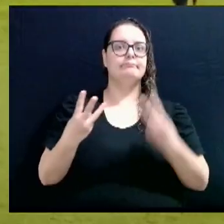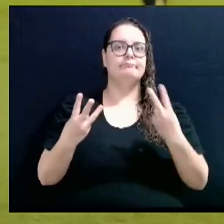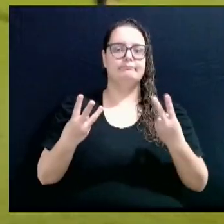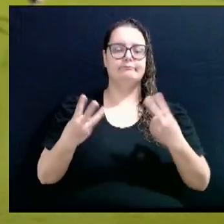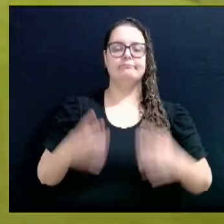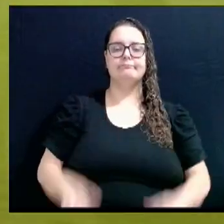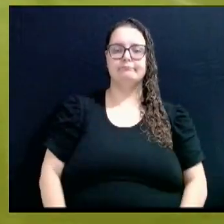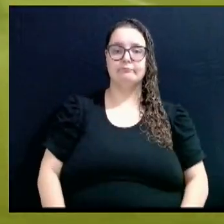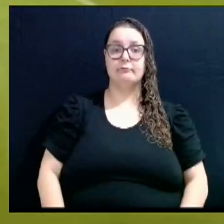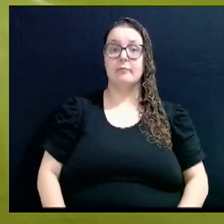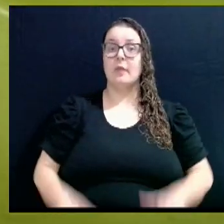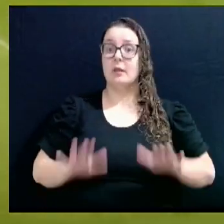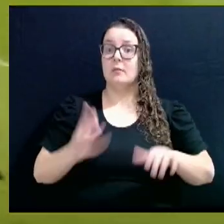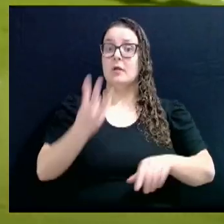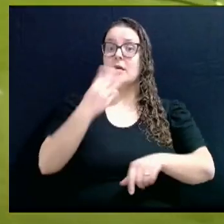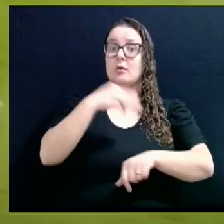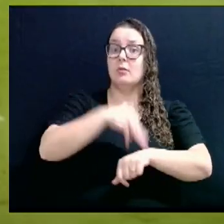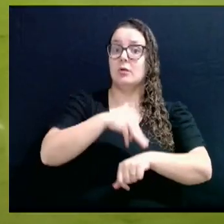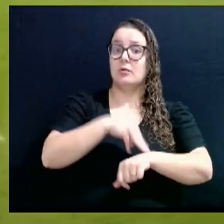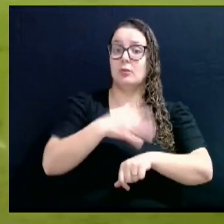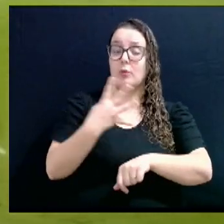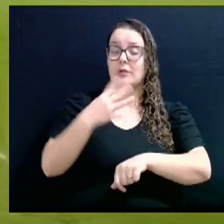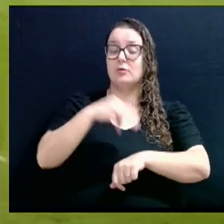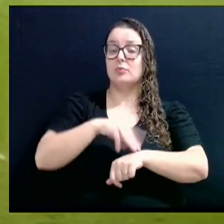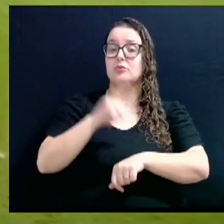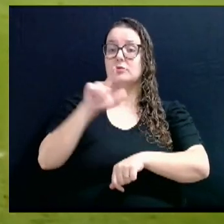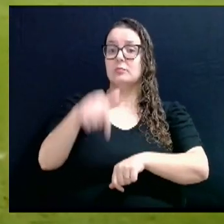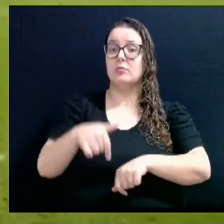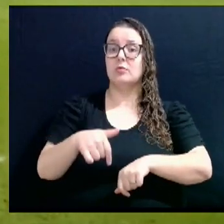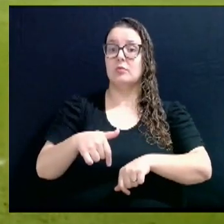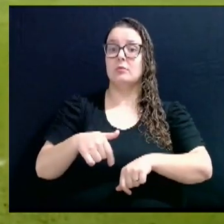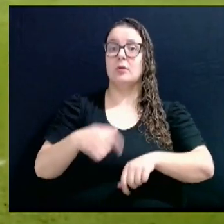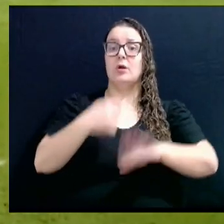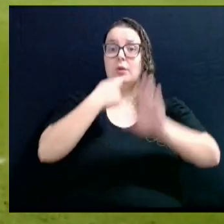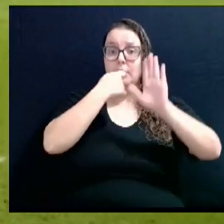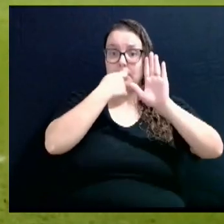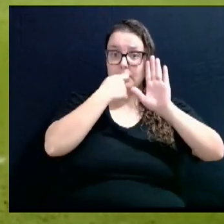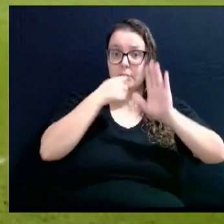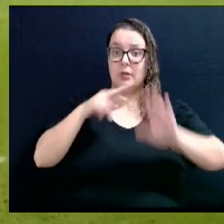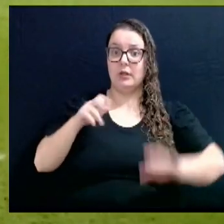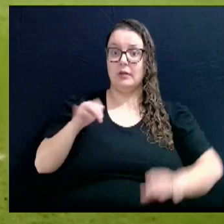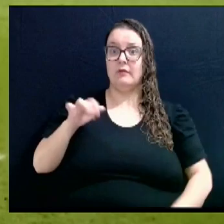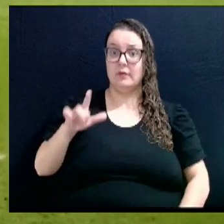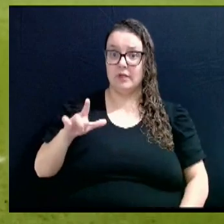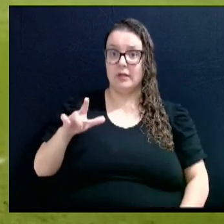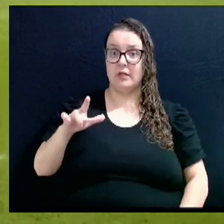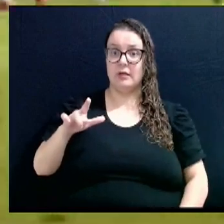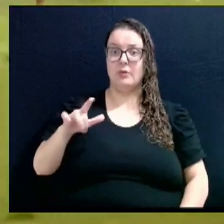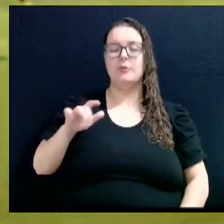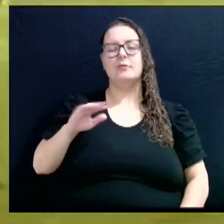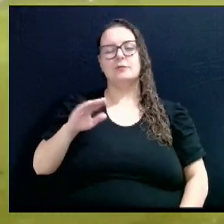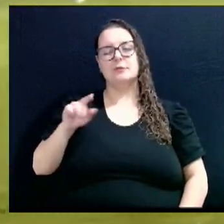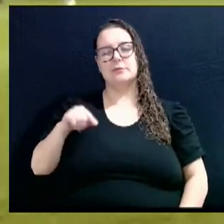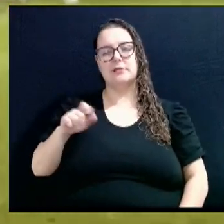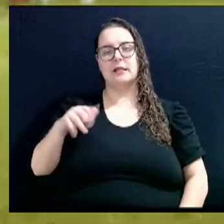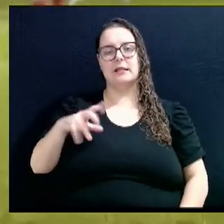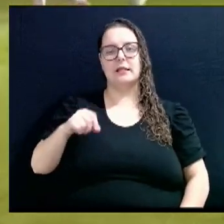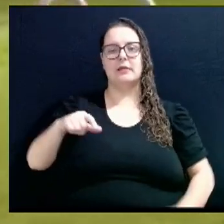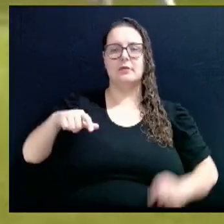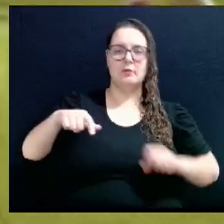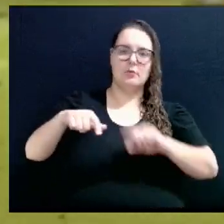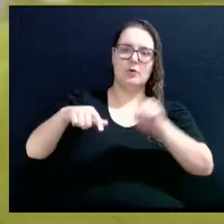que 4 minutos depois, em cobrança de falta, Rafael, o zagueirão, desviou para deixar tudo